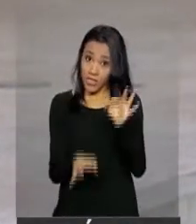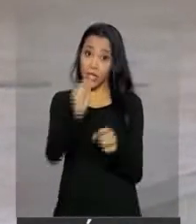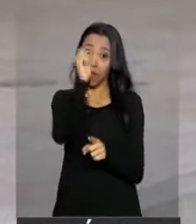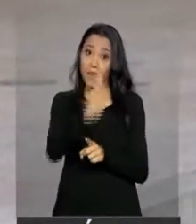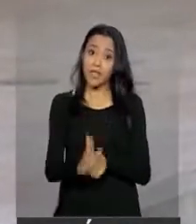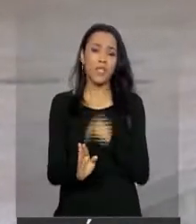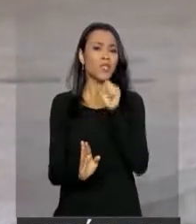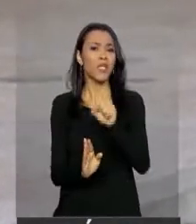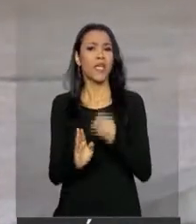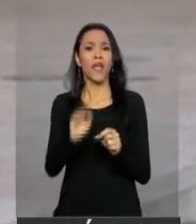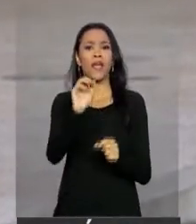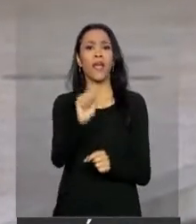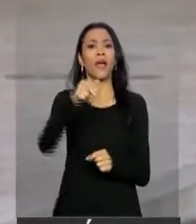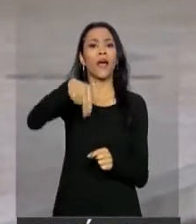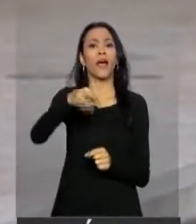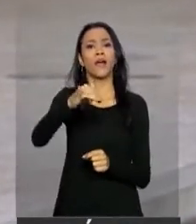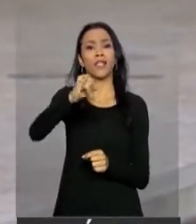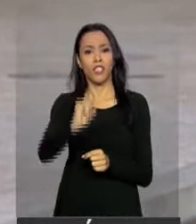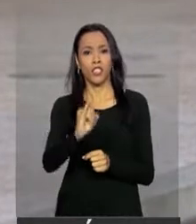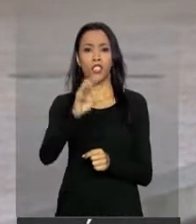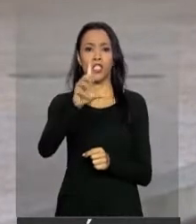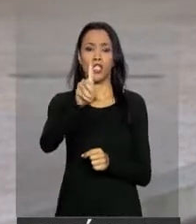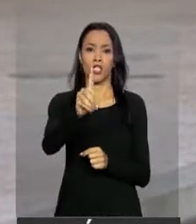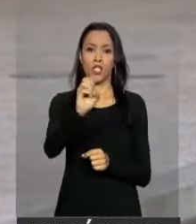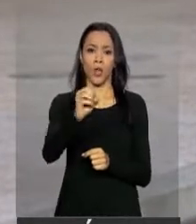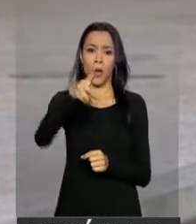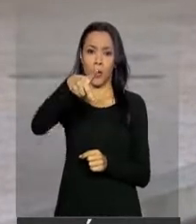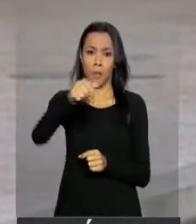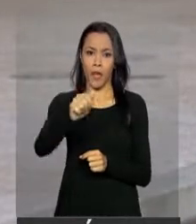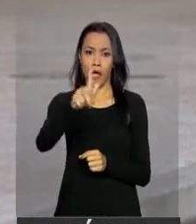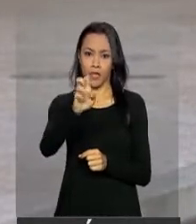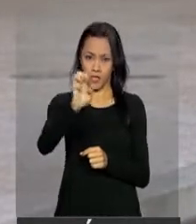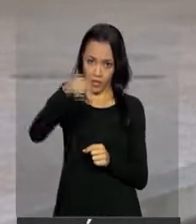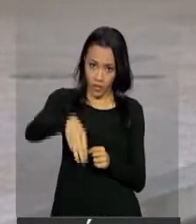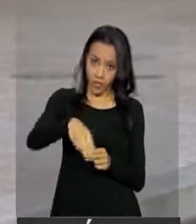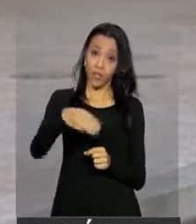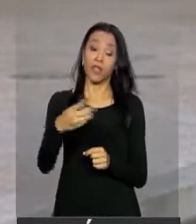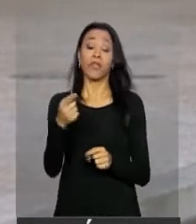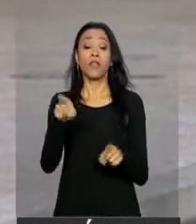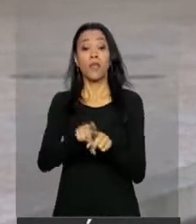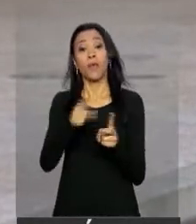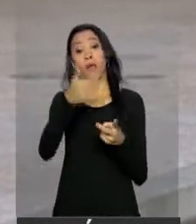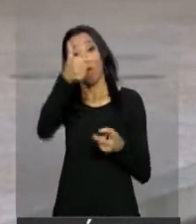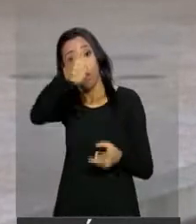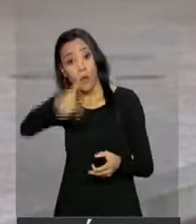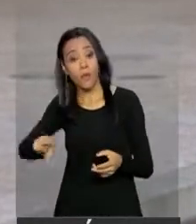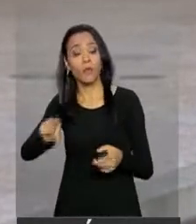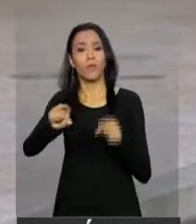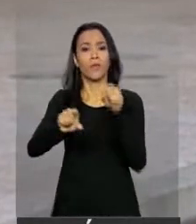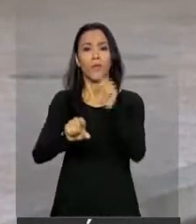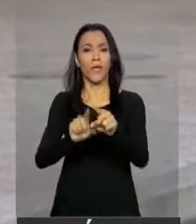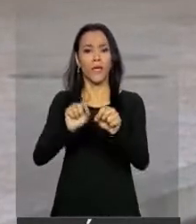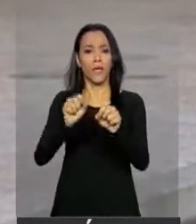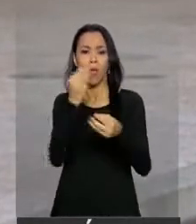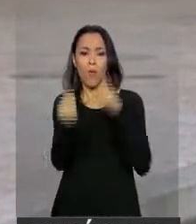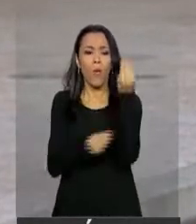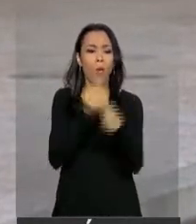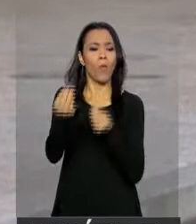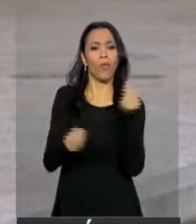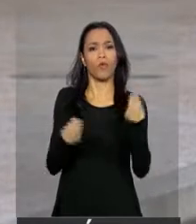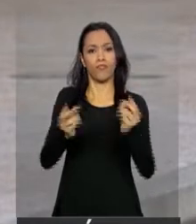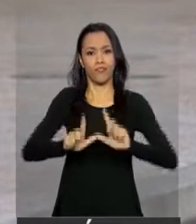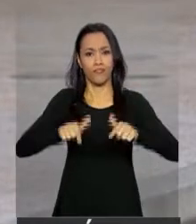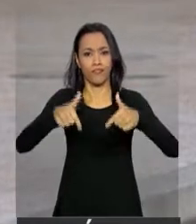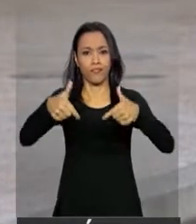Justiça Brasileira de Antidopagem, e também adequa a legislação brasileira aos normativos internacionais para atuação nos Jogos Olímpicos